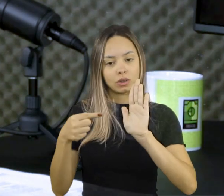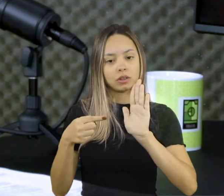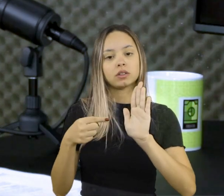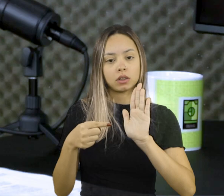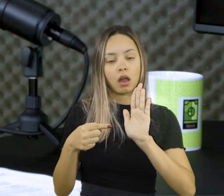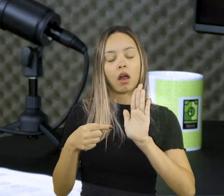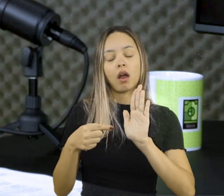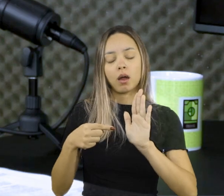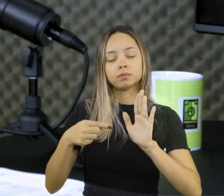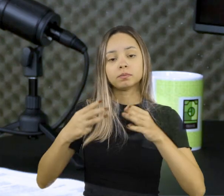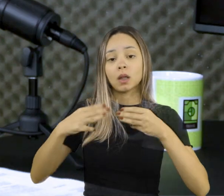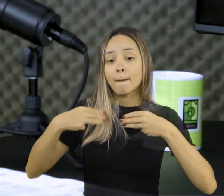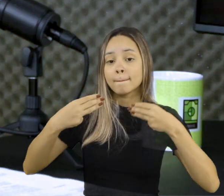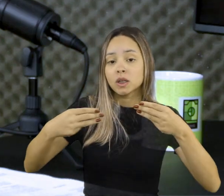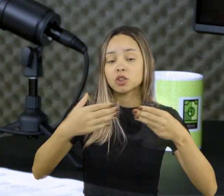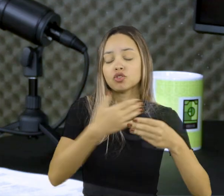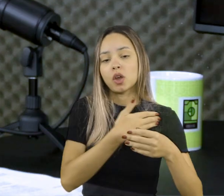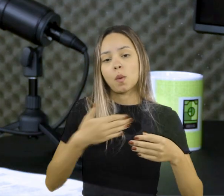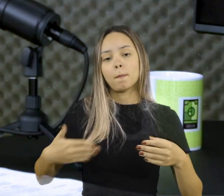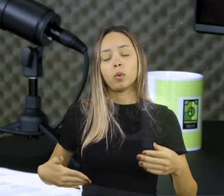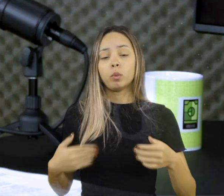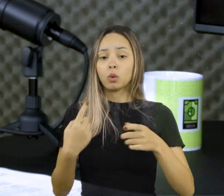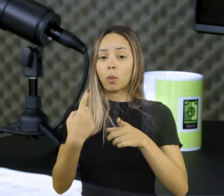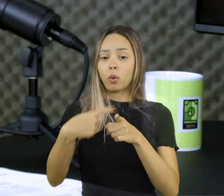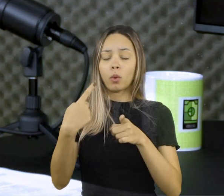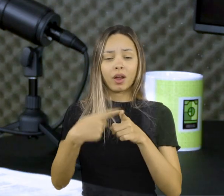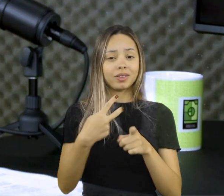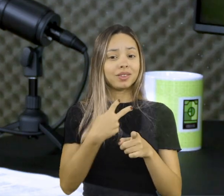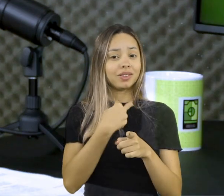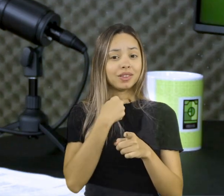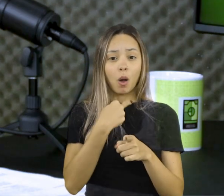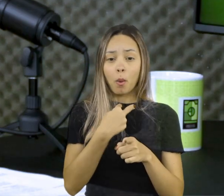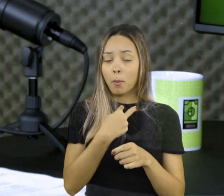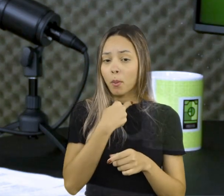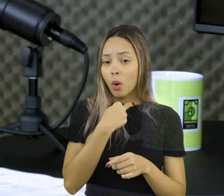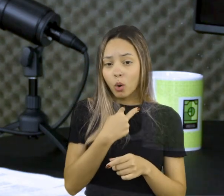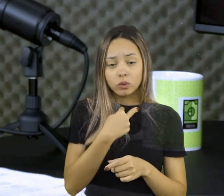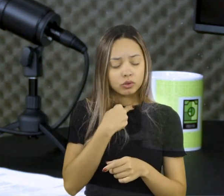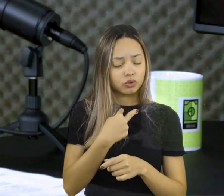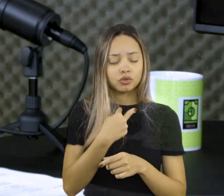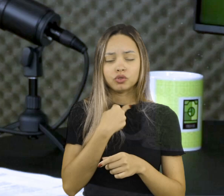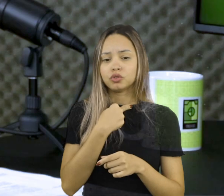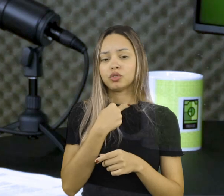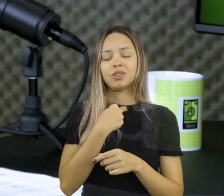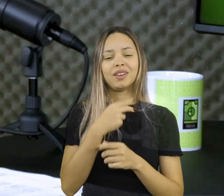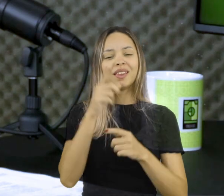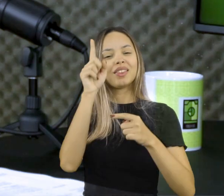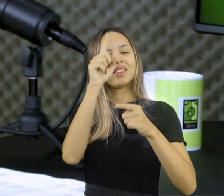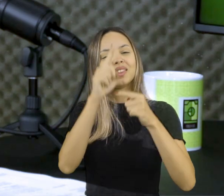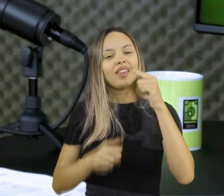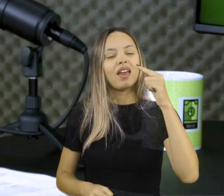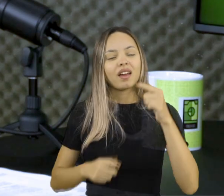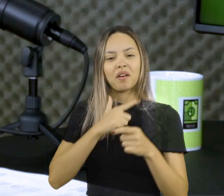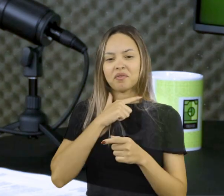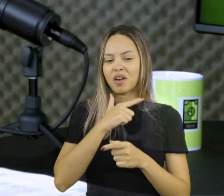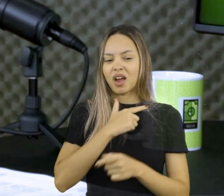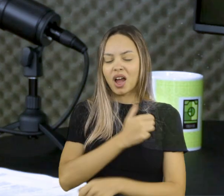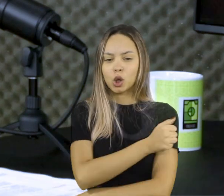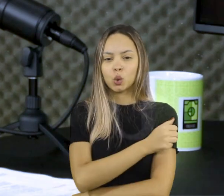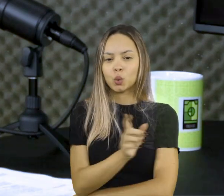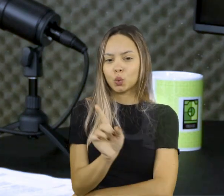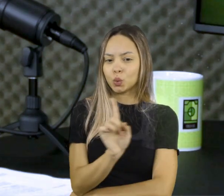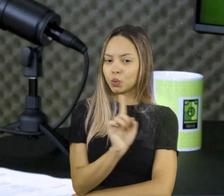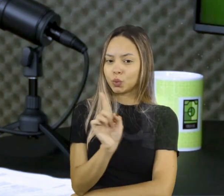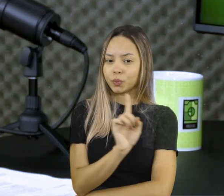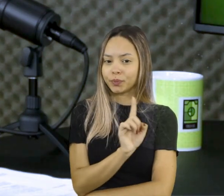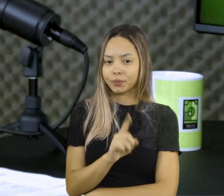em casa, porque a negativa de vaga é num processo muito mascarado. Então, o que é que acontece? Matriculou,